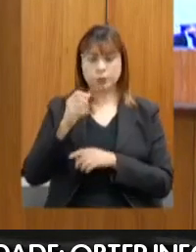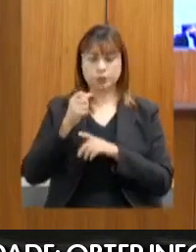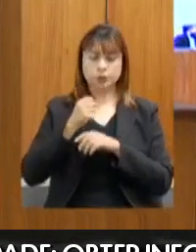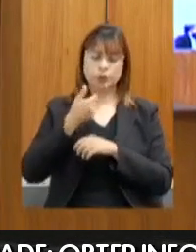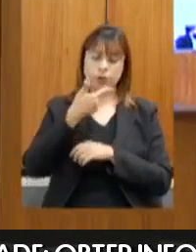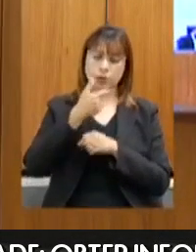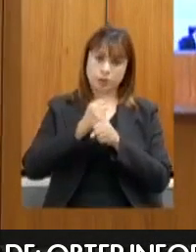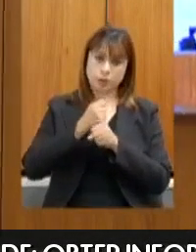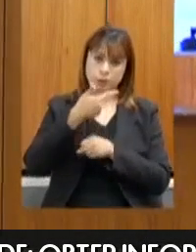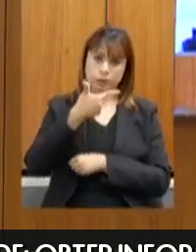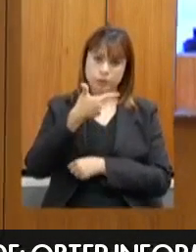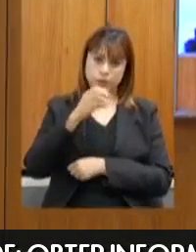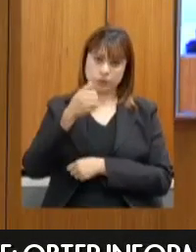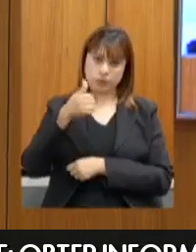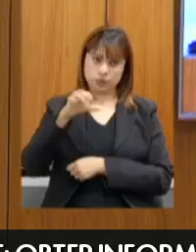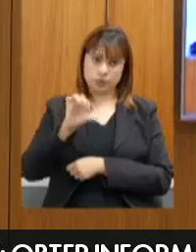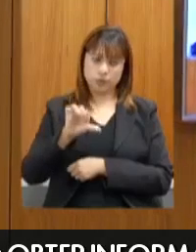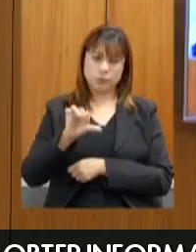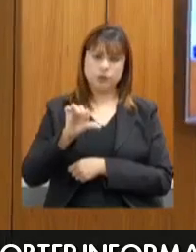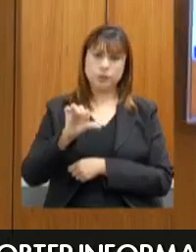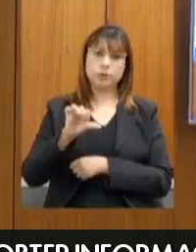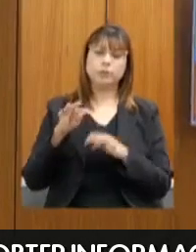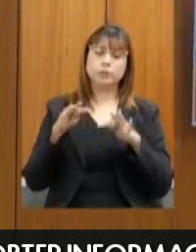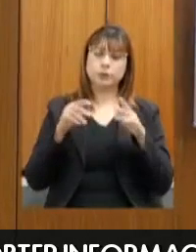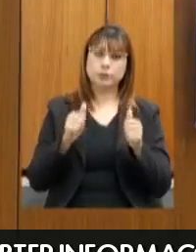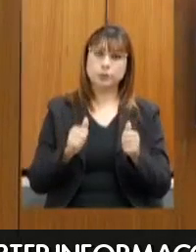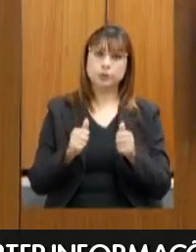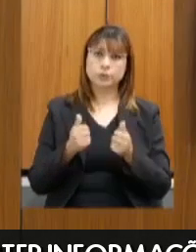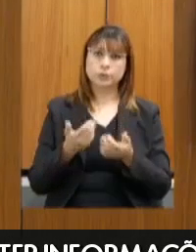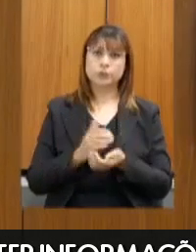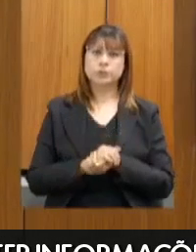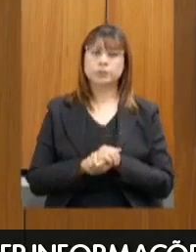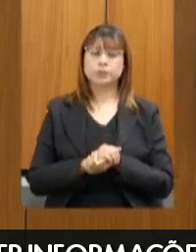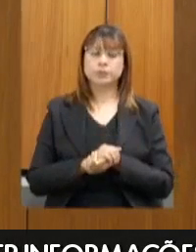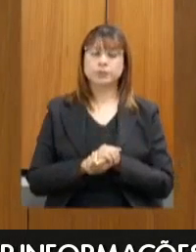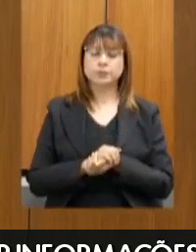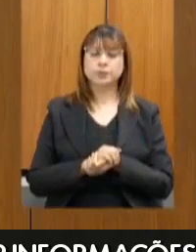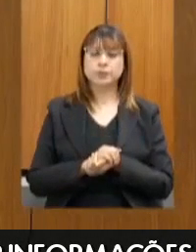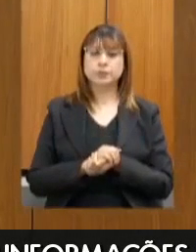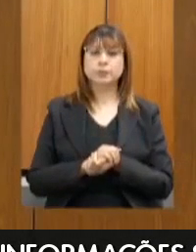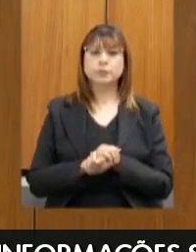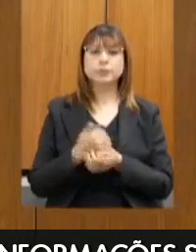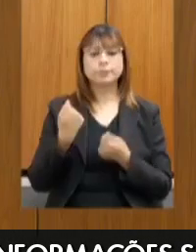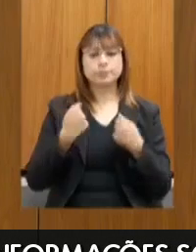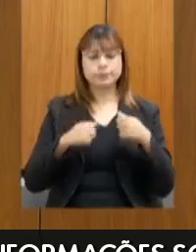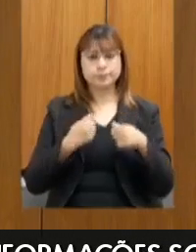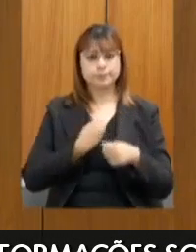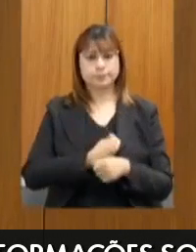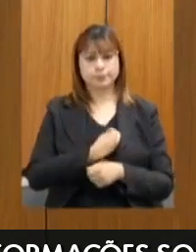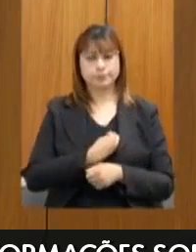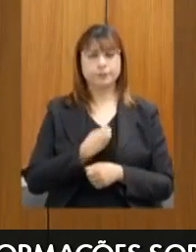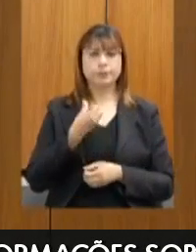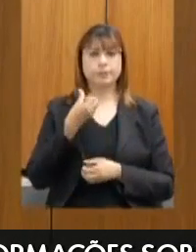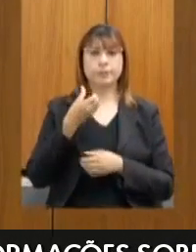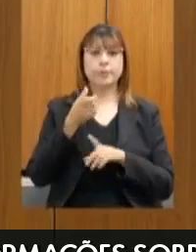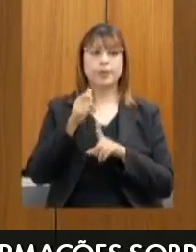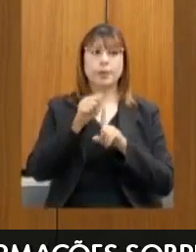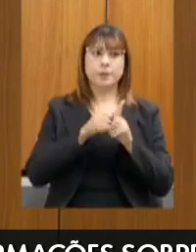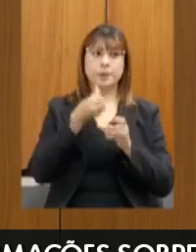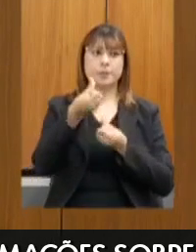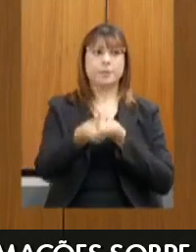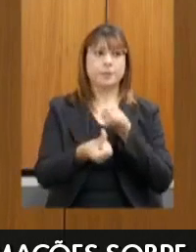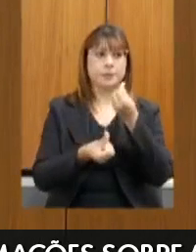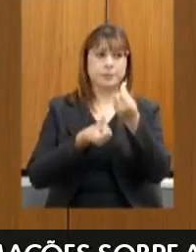secretários de Estado e dirigentes de entidades da administração direta e indireta devem comparecer semestralmente às reuniões